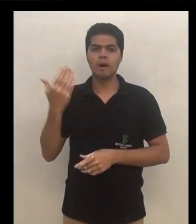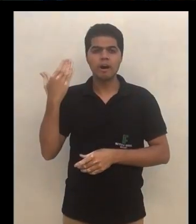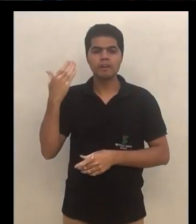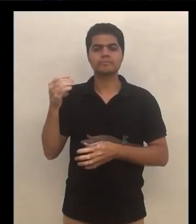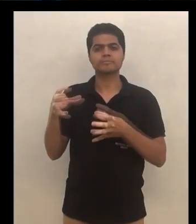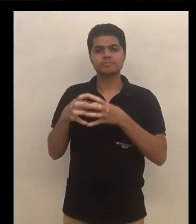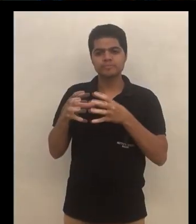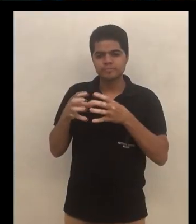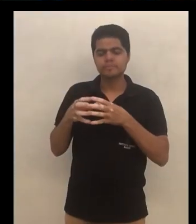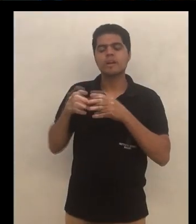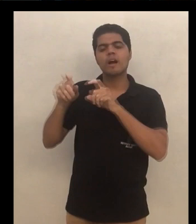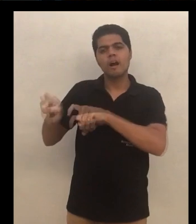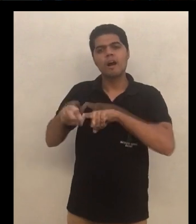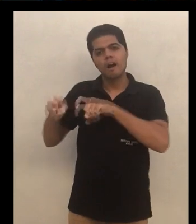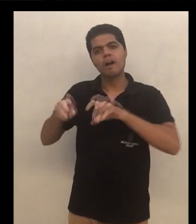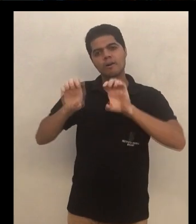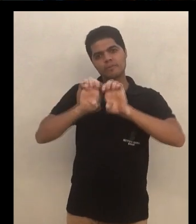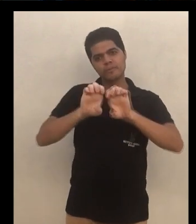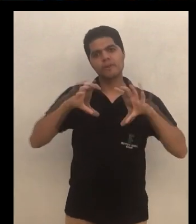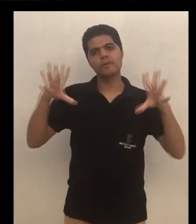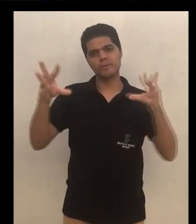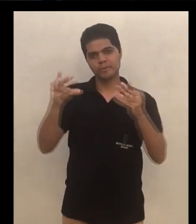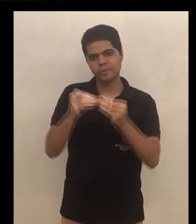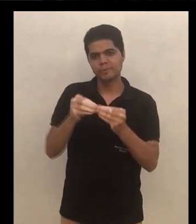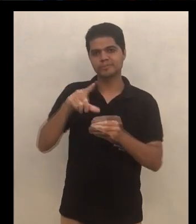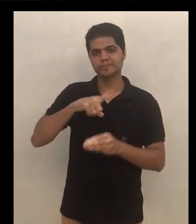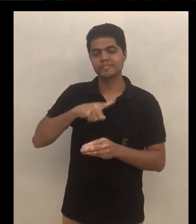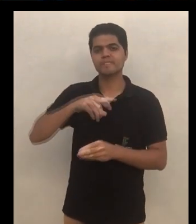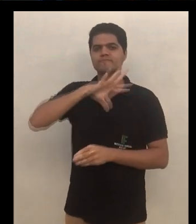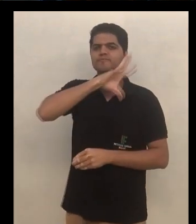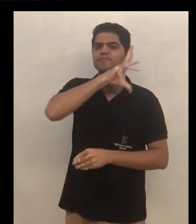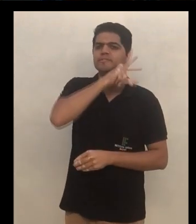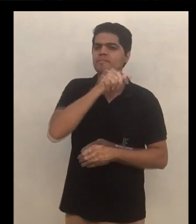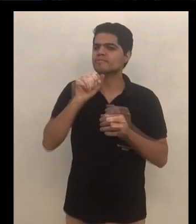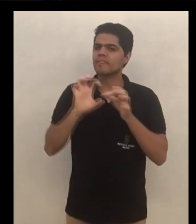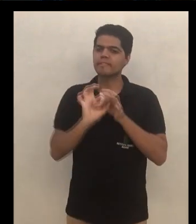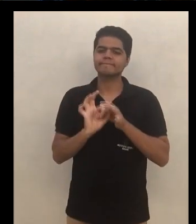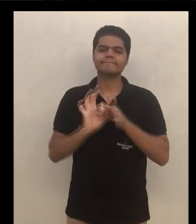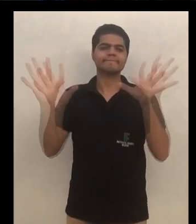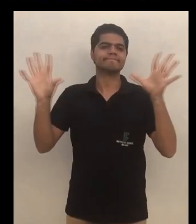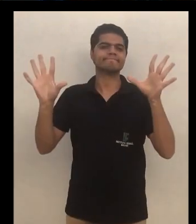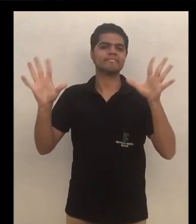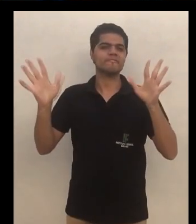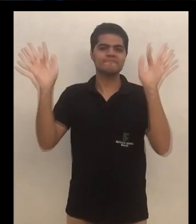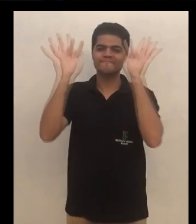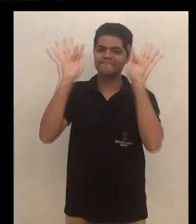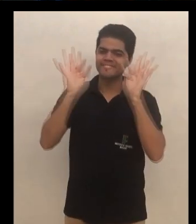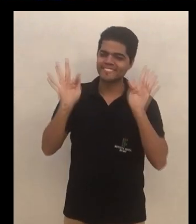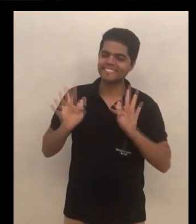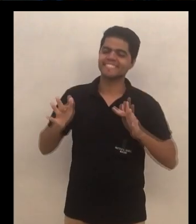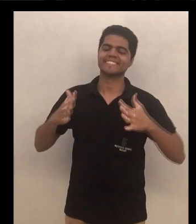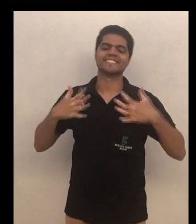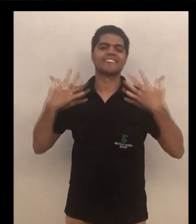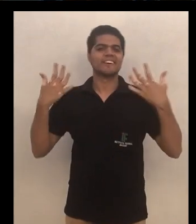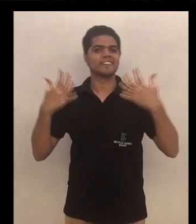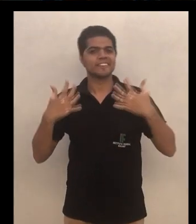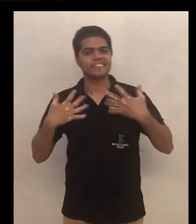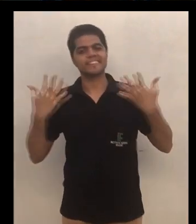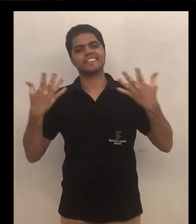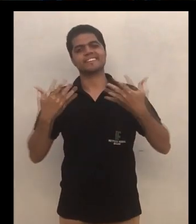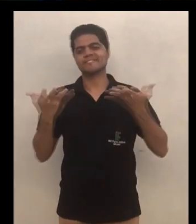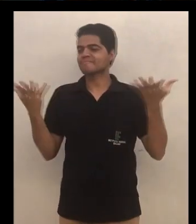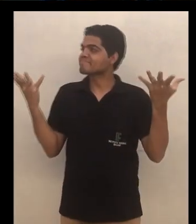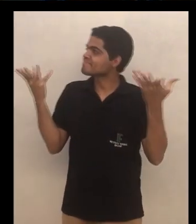no sistema agroecológico, onde os animais são soltos nesse parque e eles estão extremamente felizes e